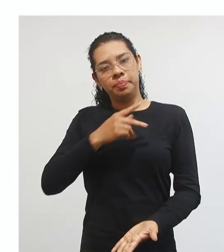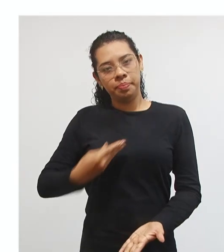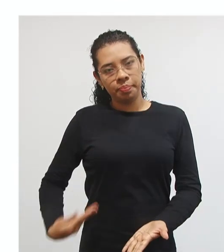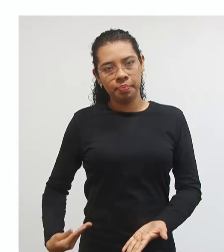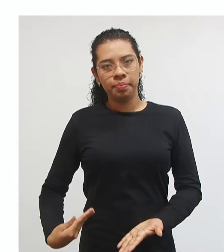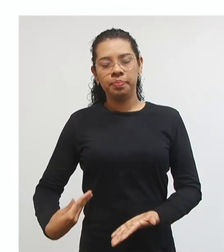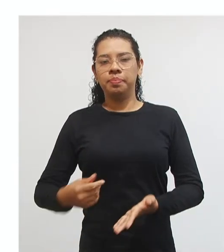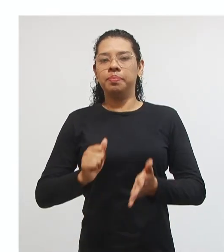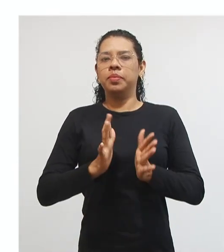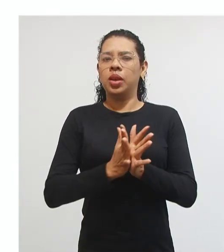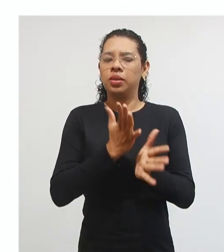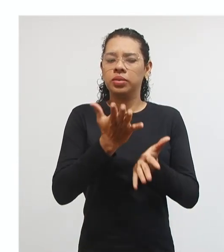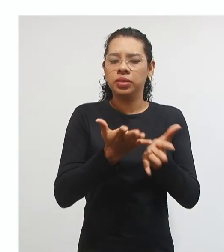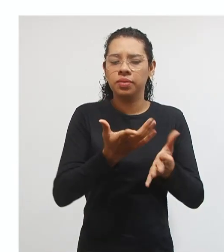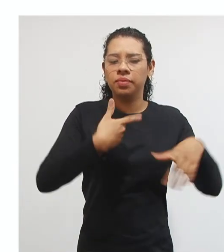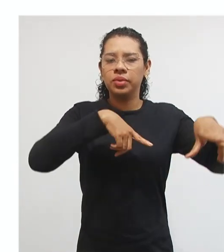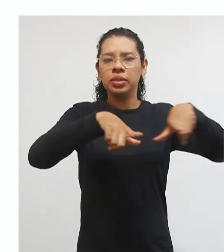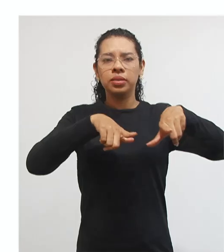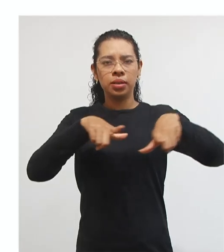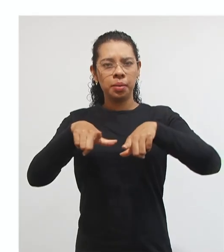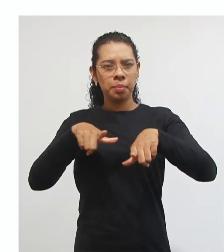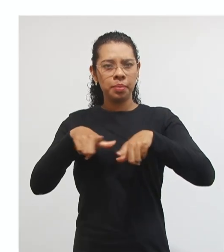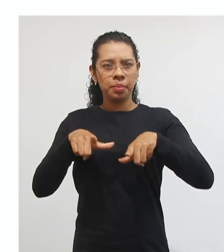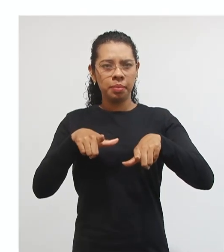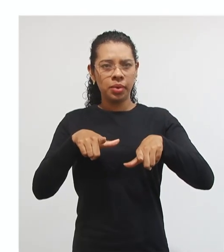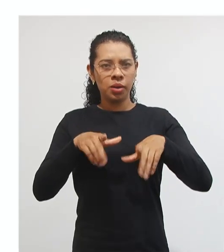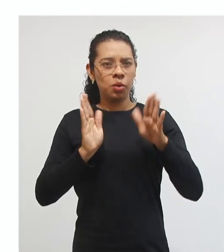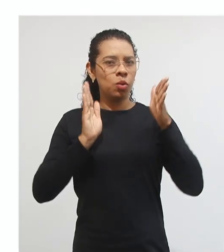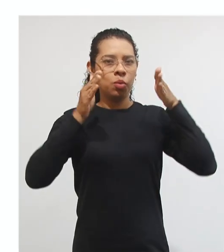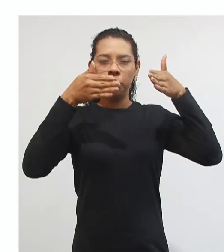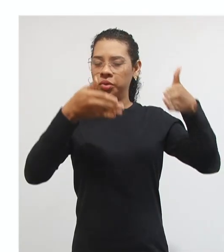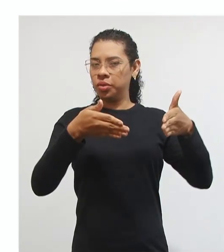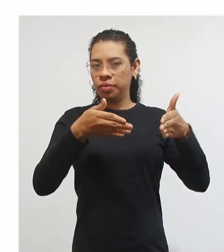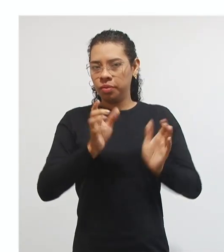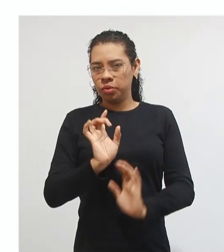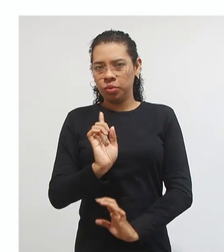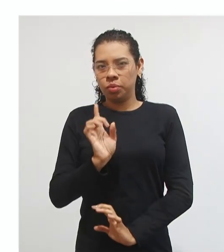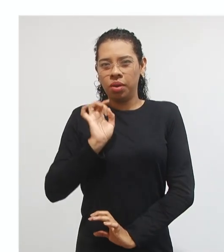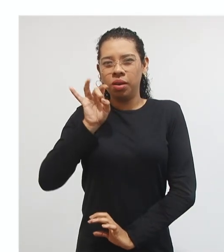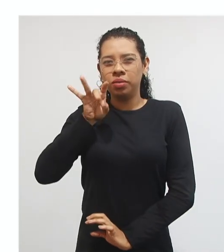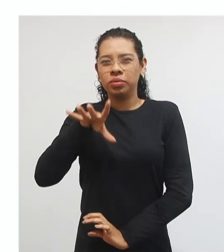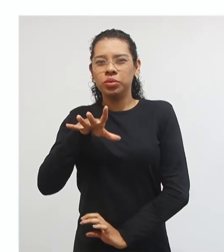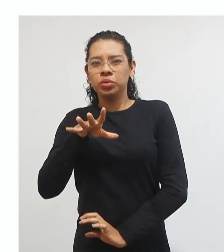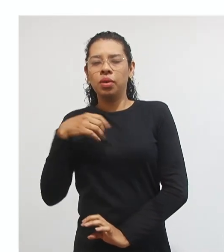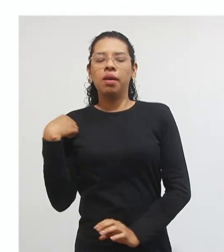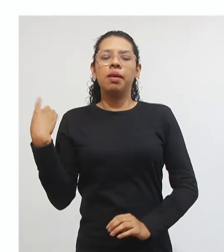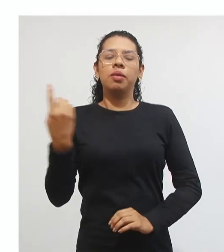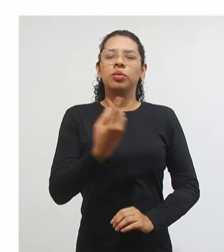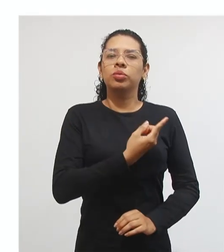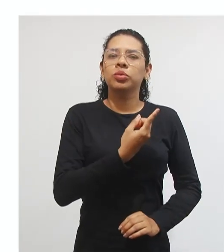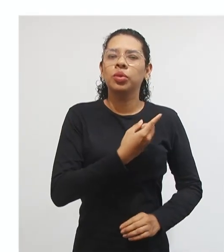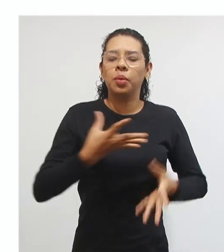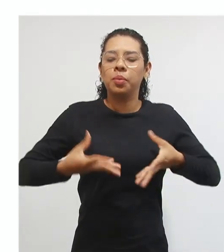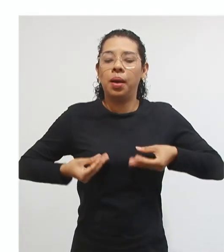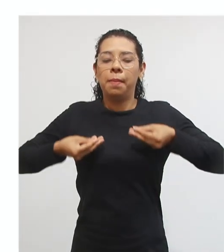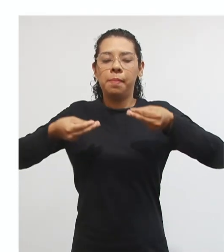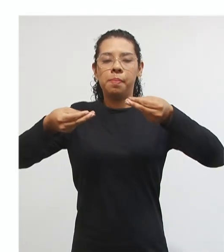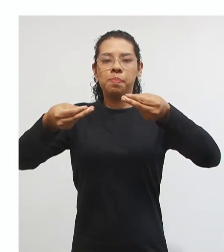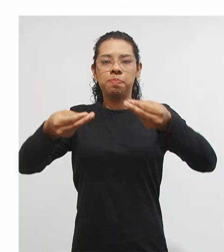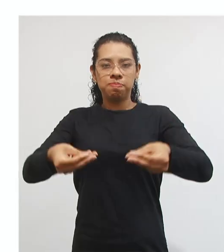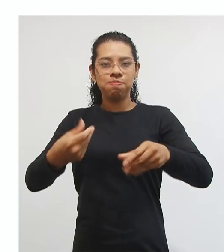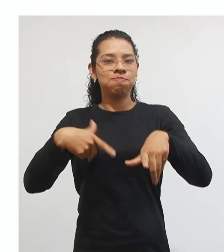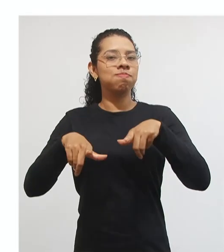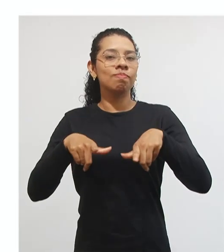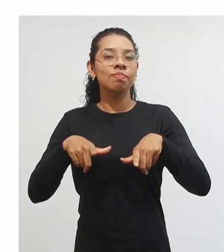serviços, ou mesmo assim, o objetivo imediato dele não é dizer, olha, nós oferecemos esse serviço. O objetivo